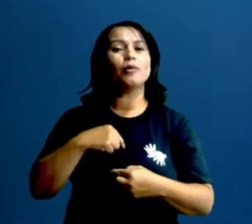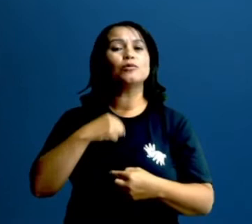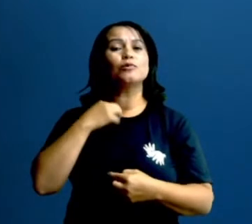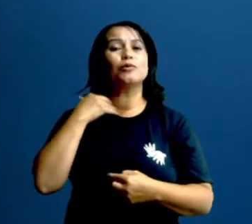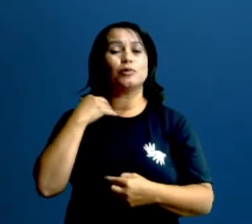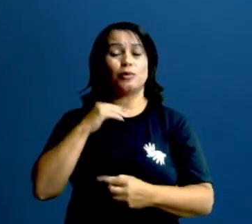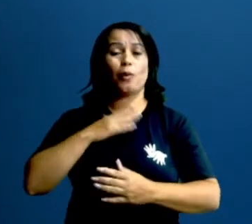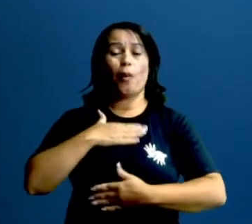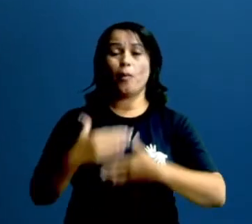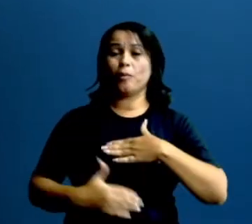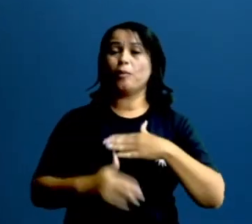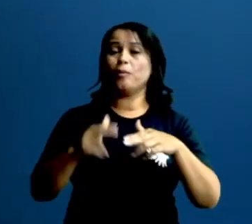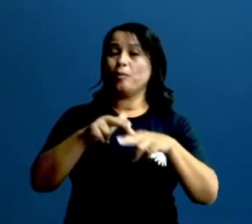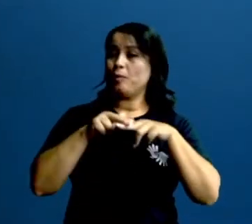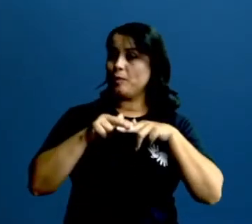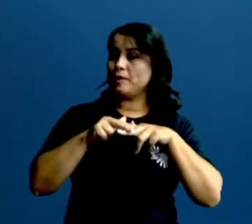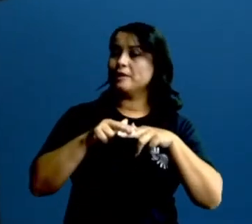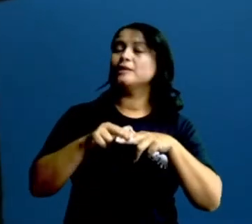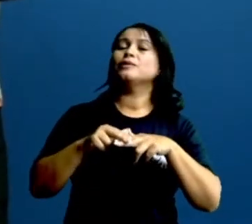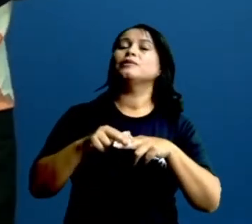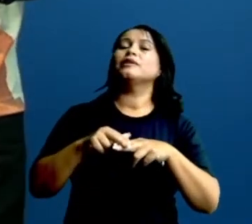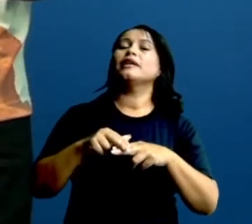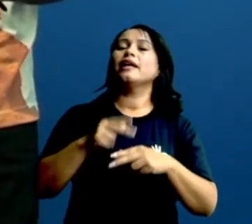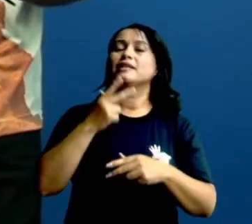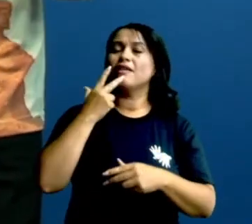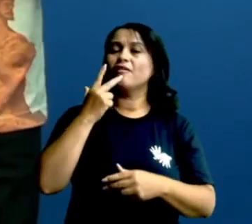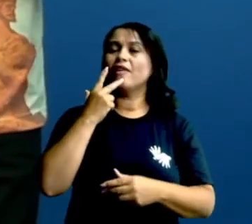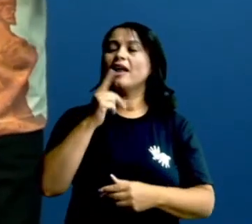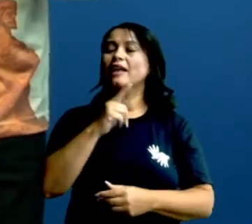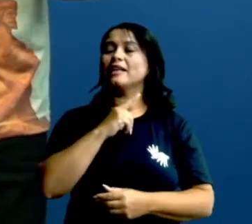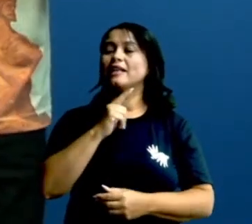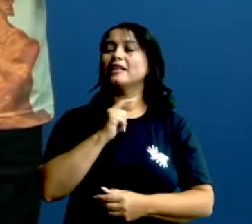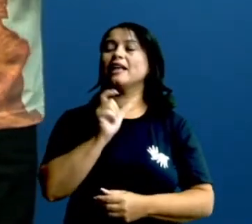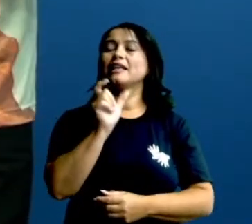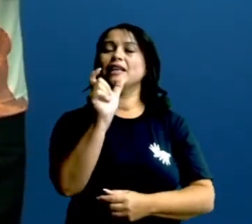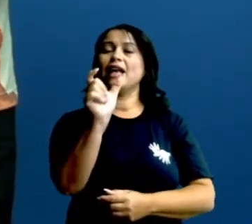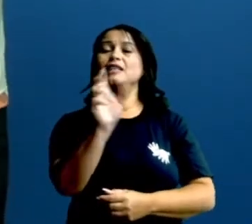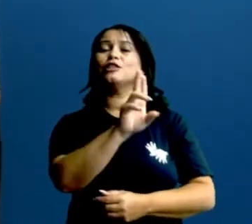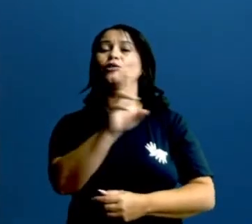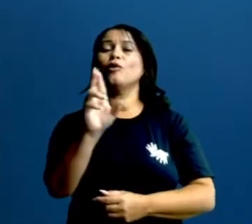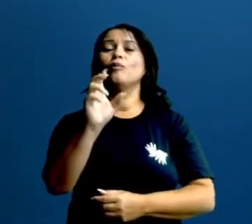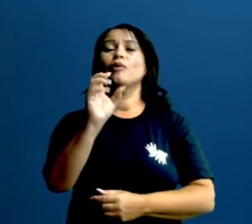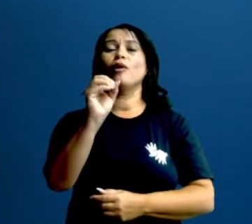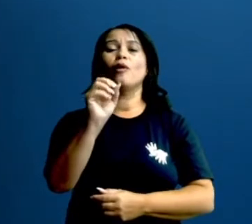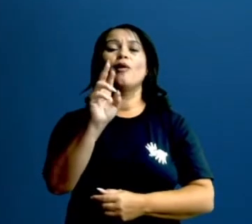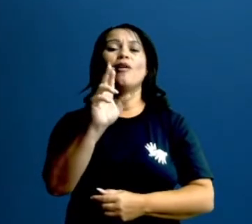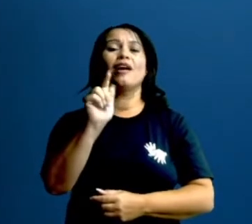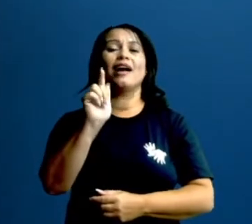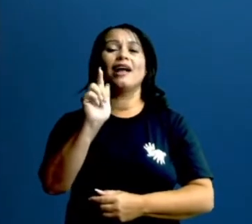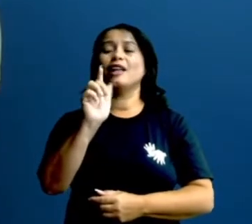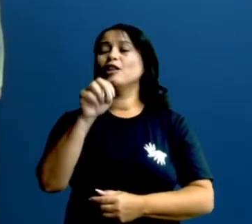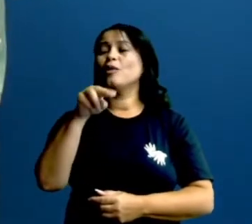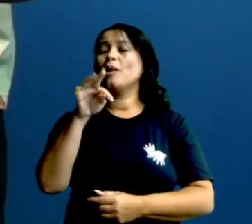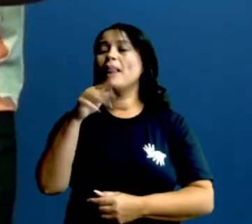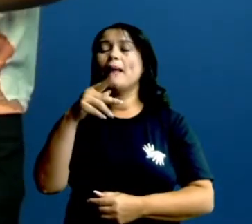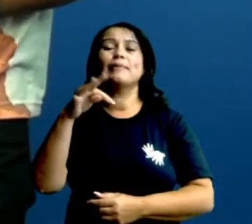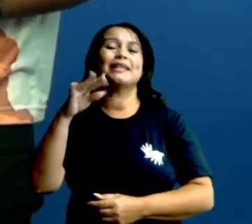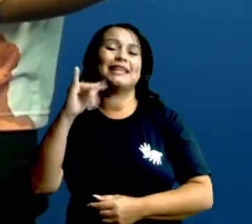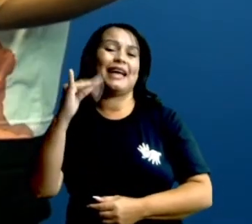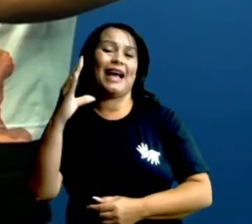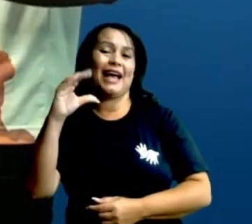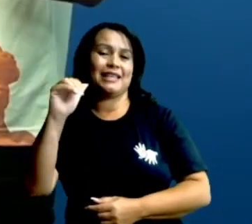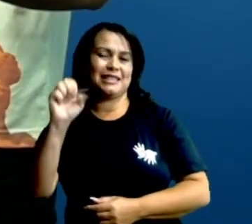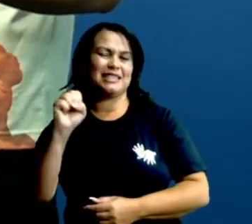certo? Por isso que a gente chama que ela tem essa propriedade de organoléptica, tá certo? Esse nome bem difícil aí, mas que tem